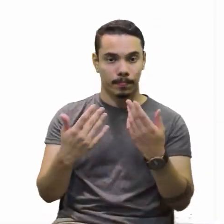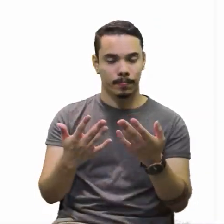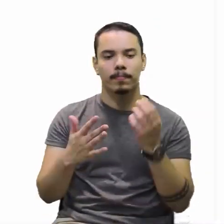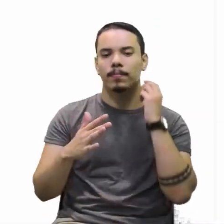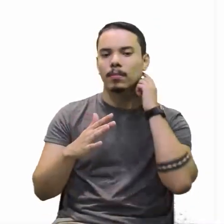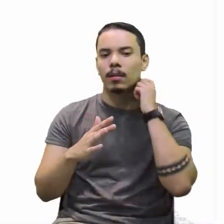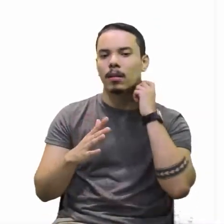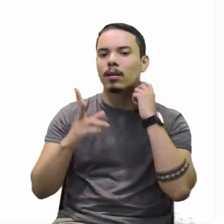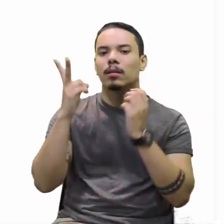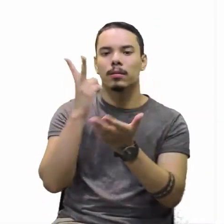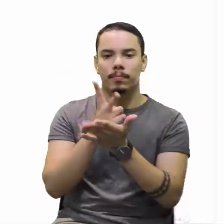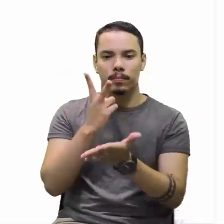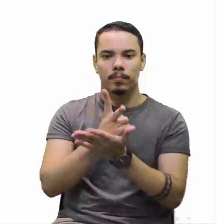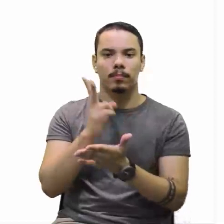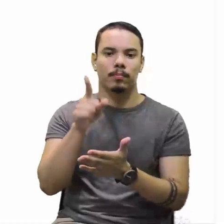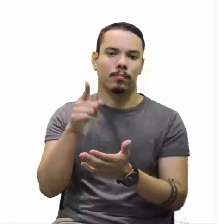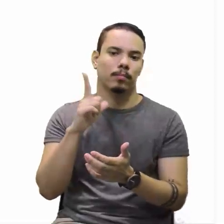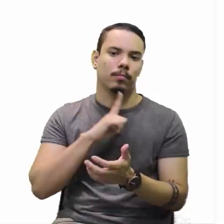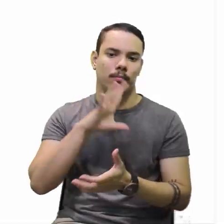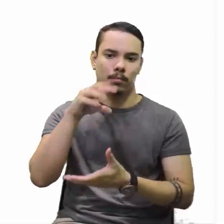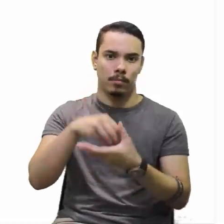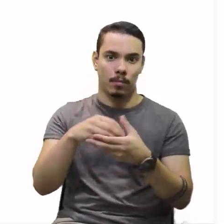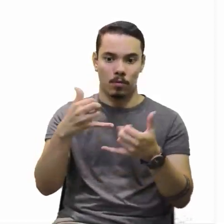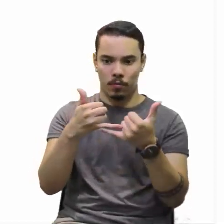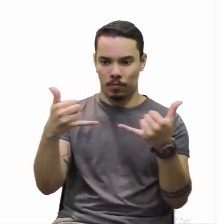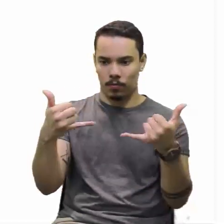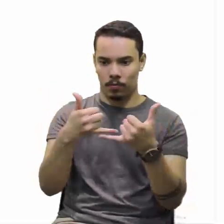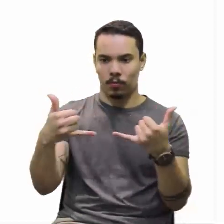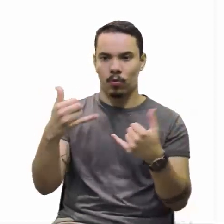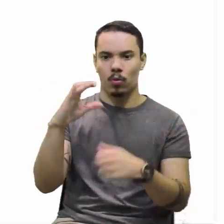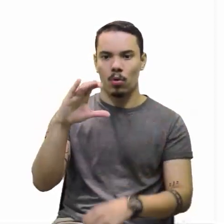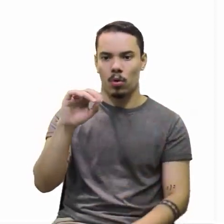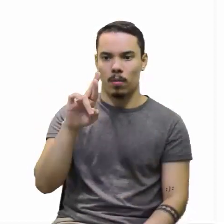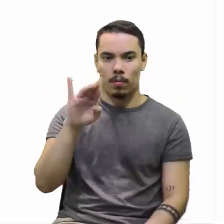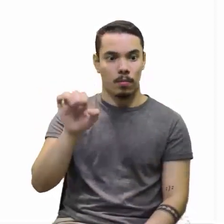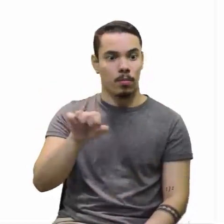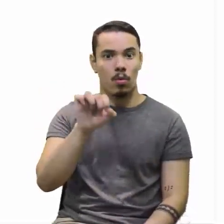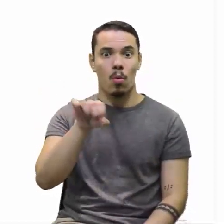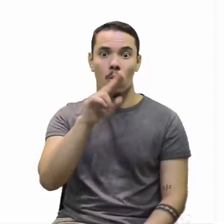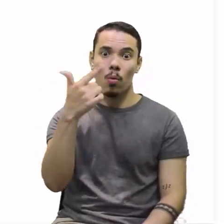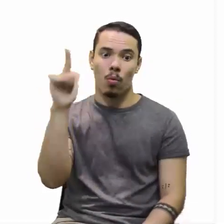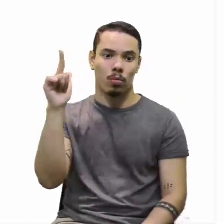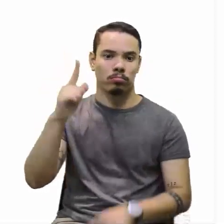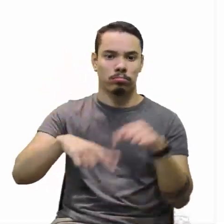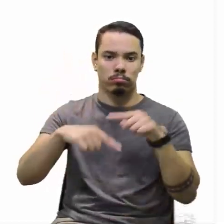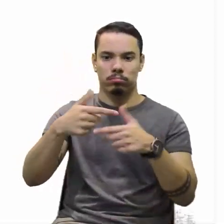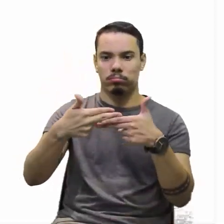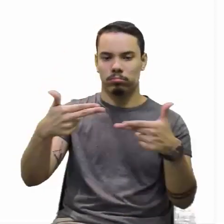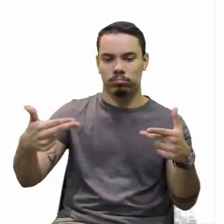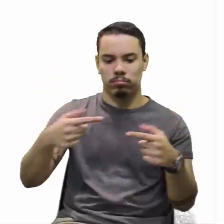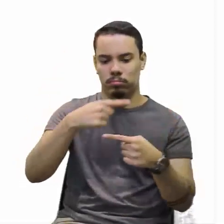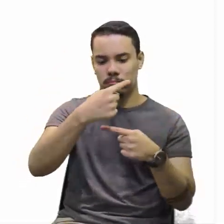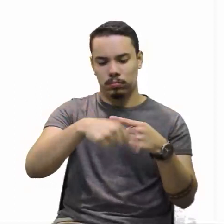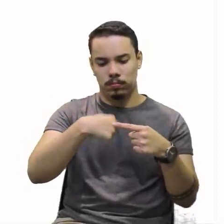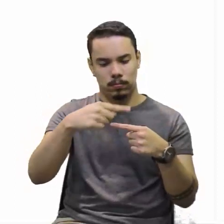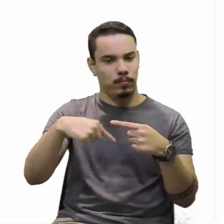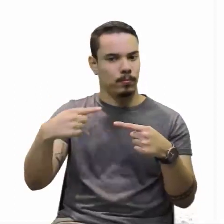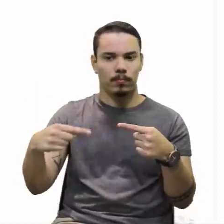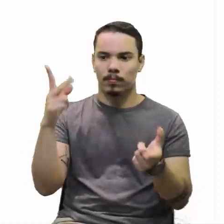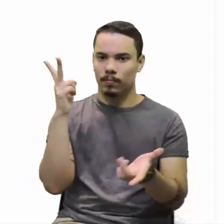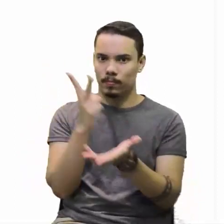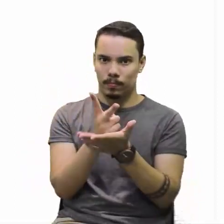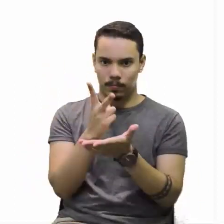Normalmente é constituído a partir de um fio de cobre, como eu disse, ou outro material condutor enrolado em